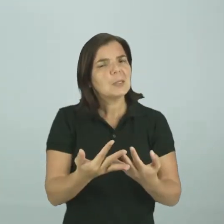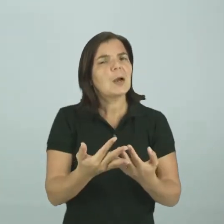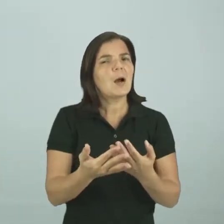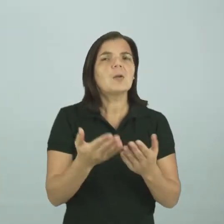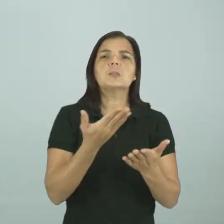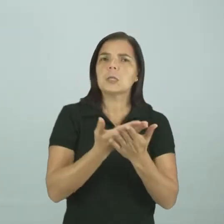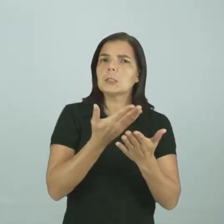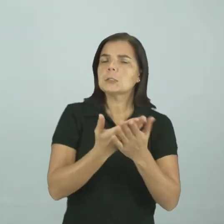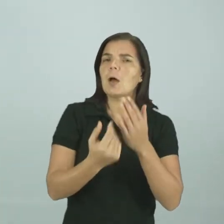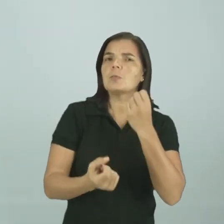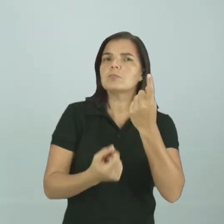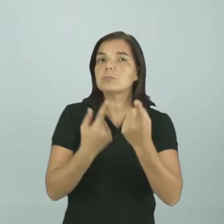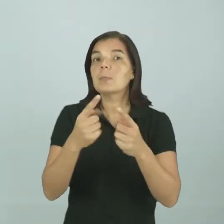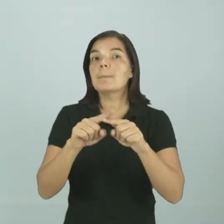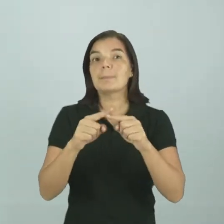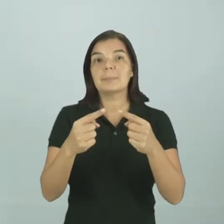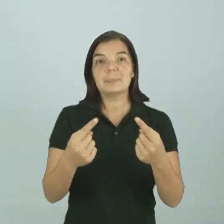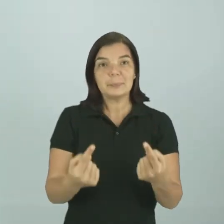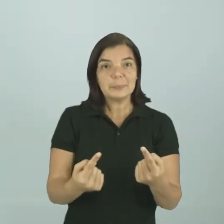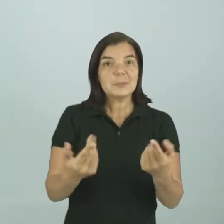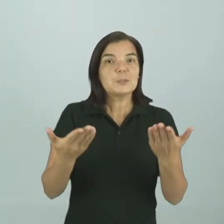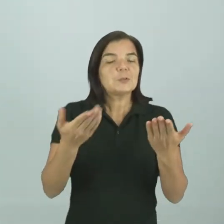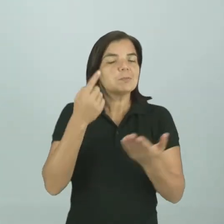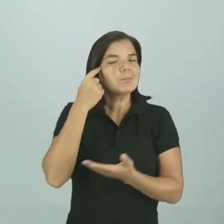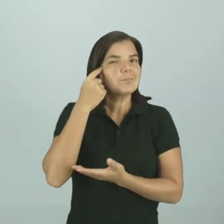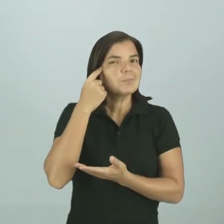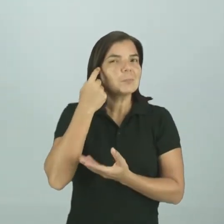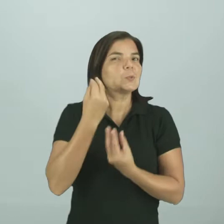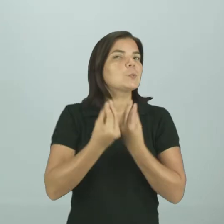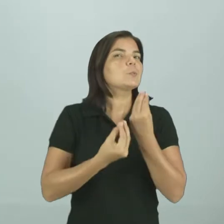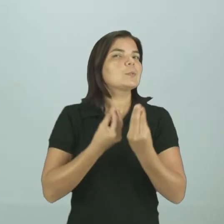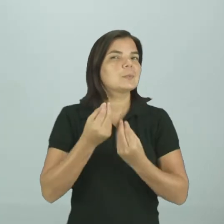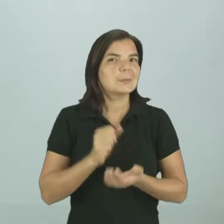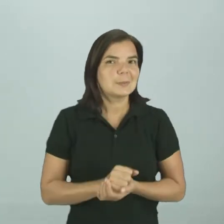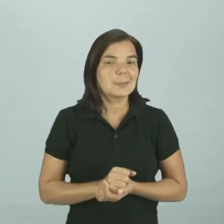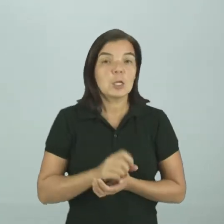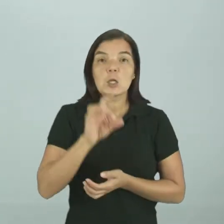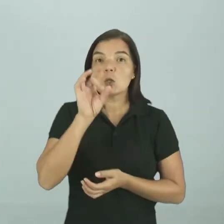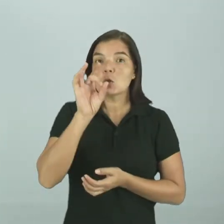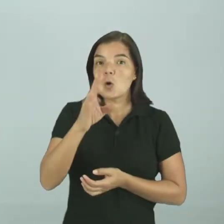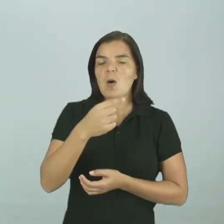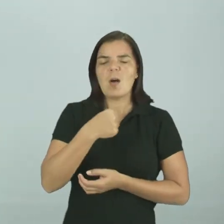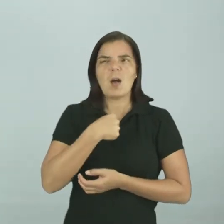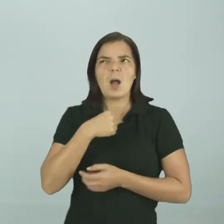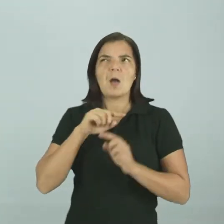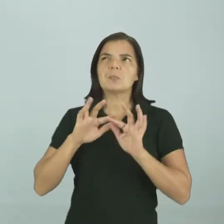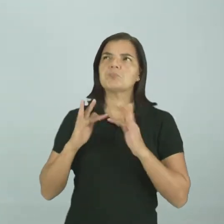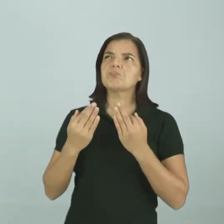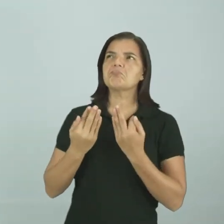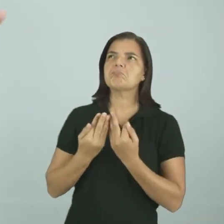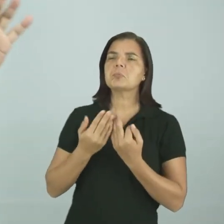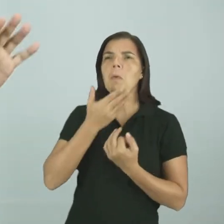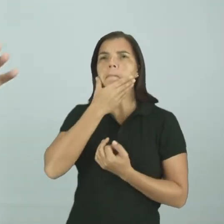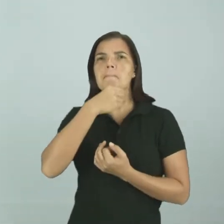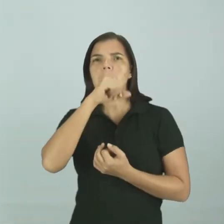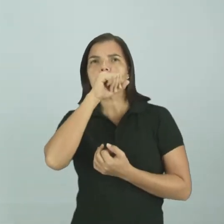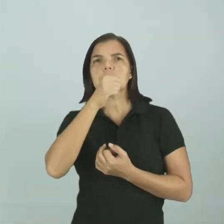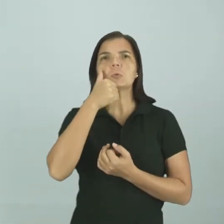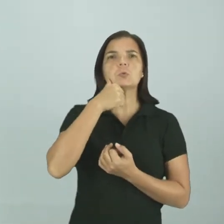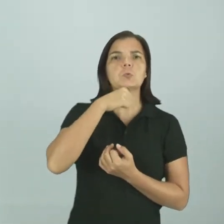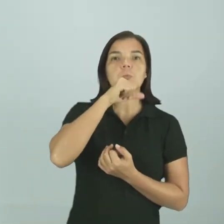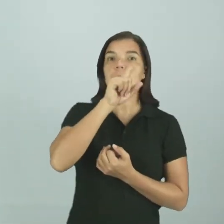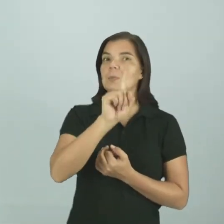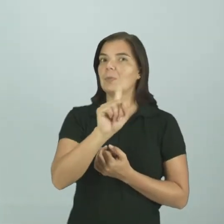outras aulas, acerca disso, mas a gente pensa o quê? Que somente minha família é o meu pai, minha